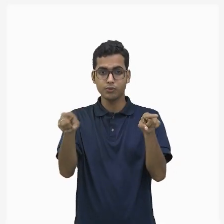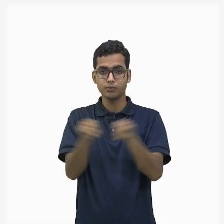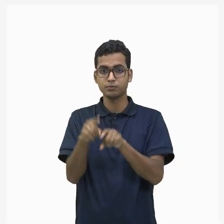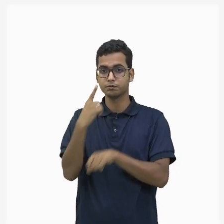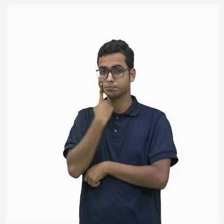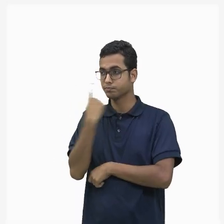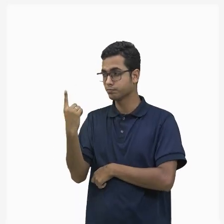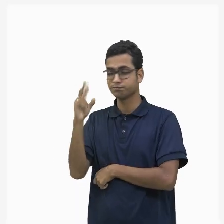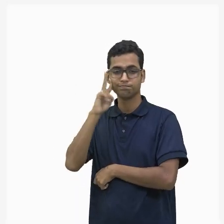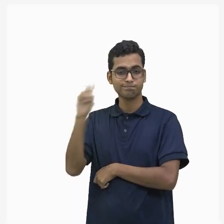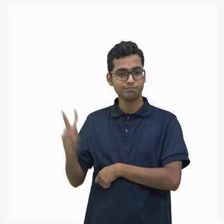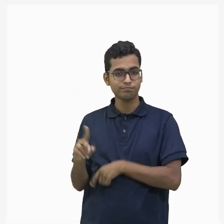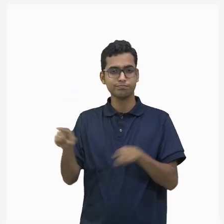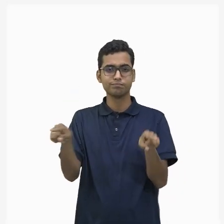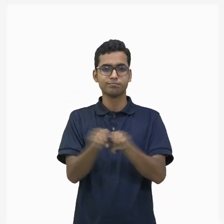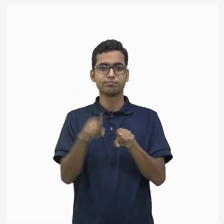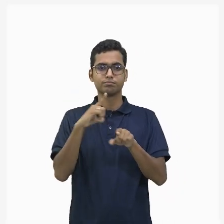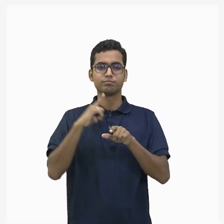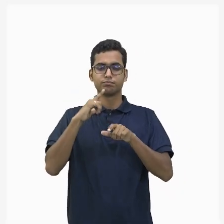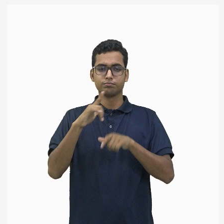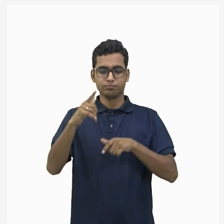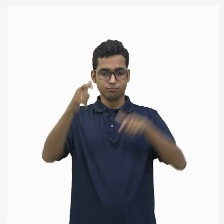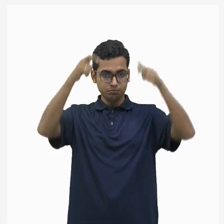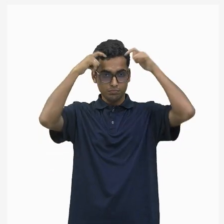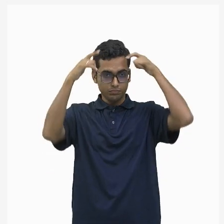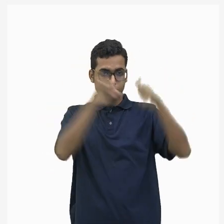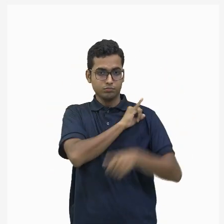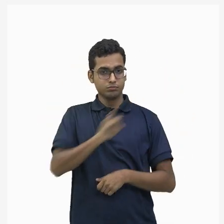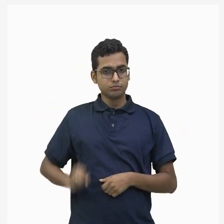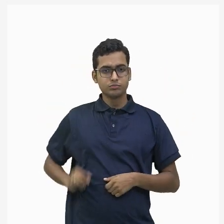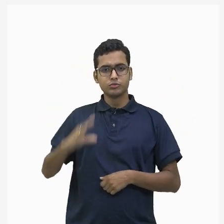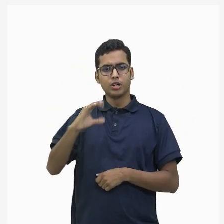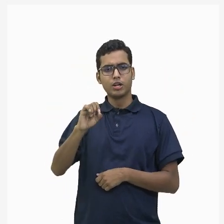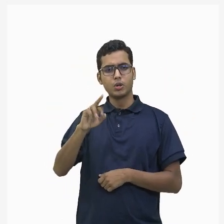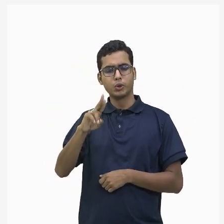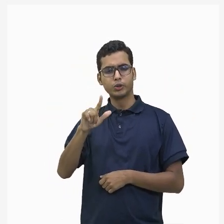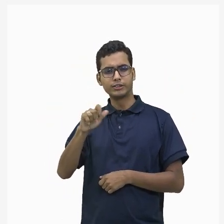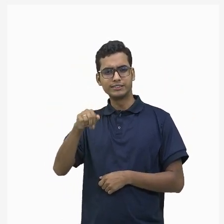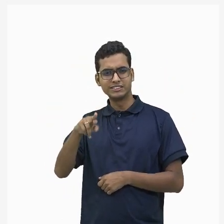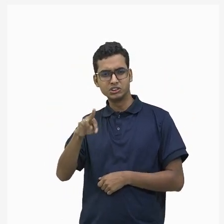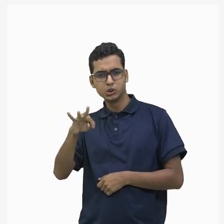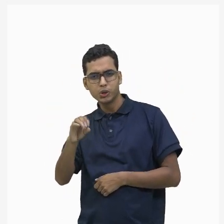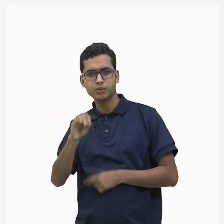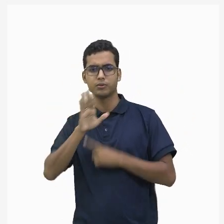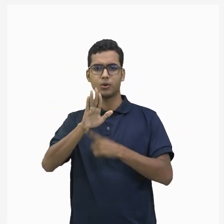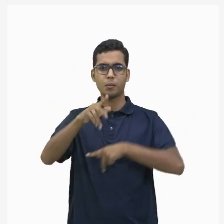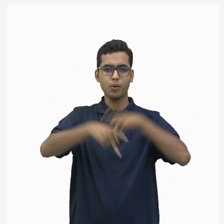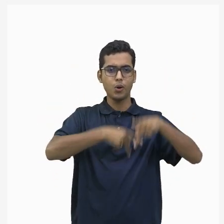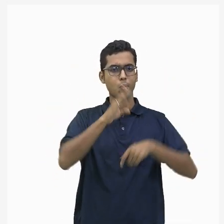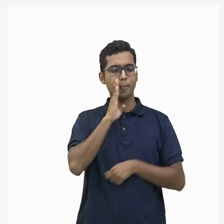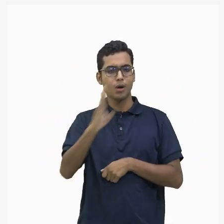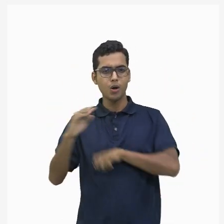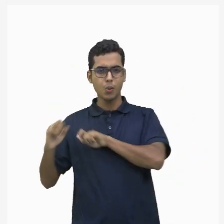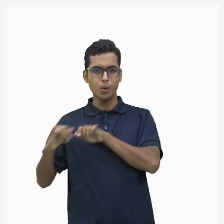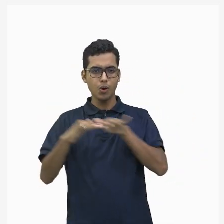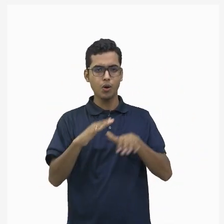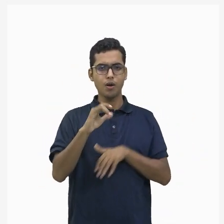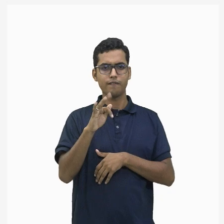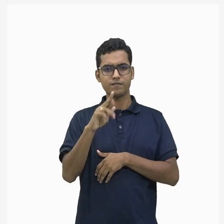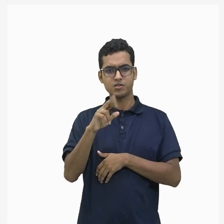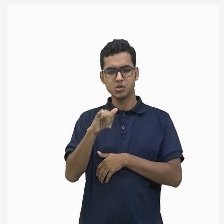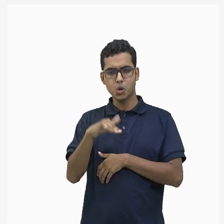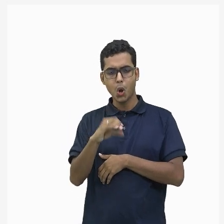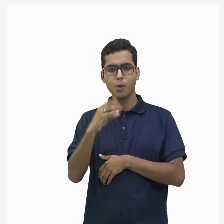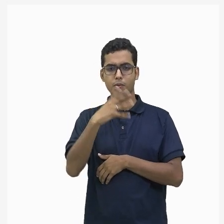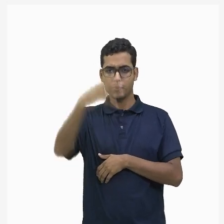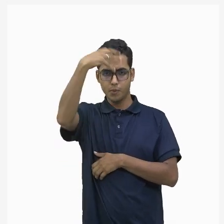história, tá? Então, o Império Carolíngio destacaram-se em meio aos povos bárbaros, os francos, cujo